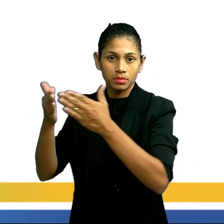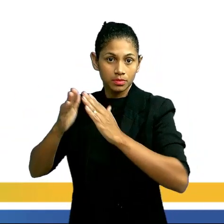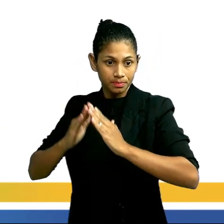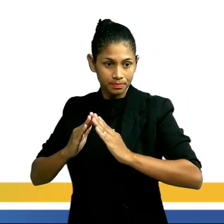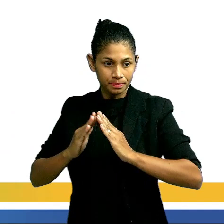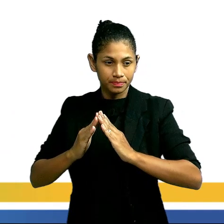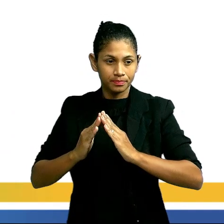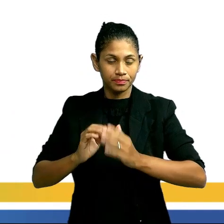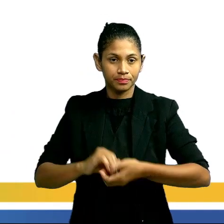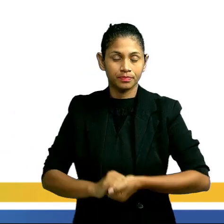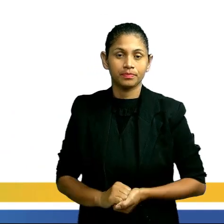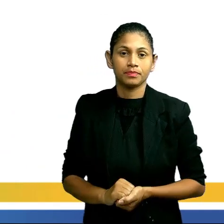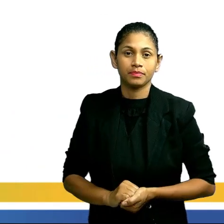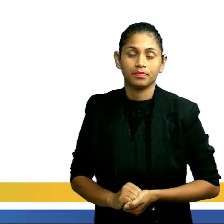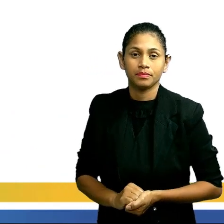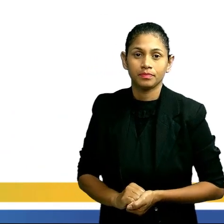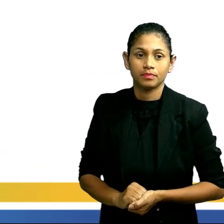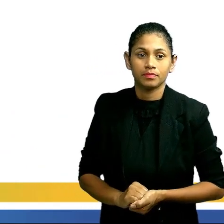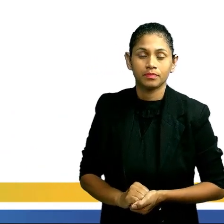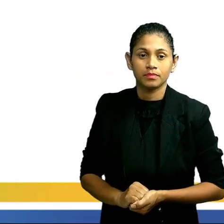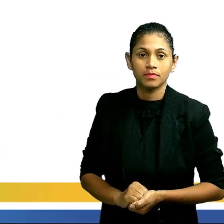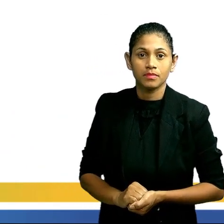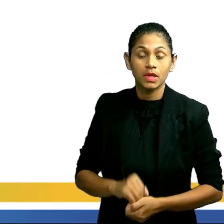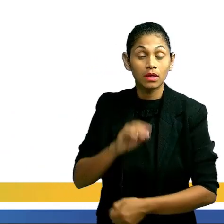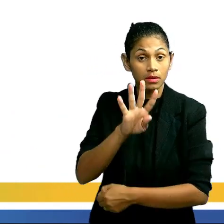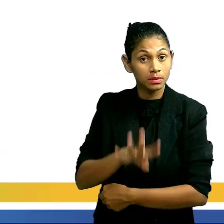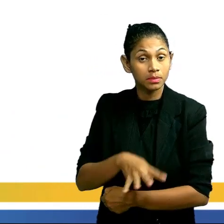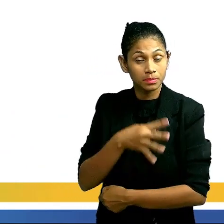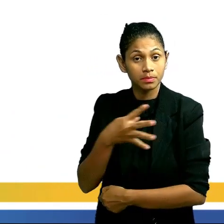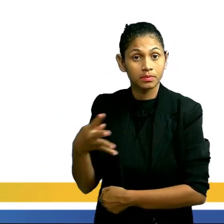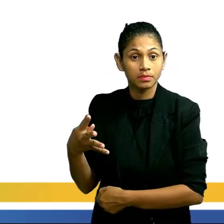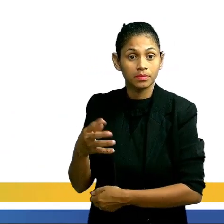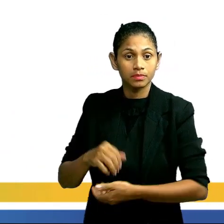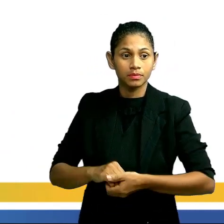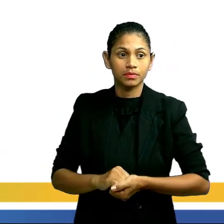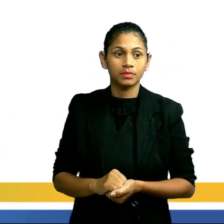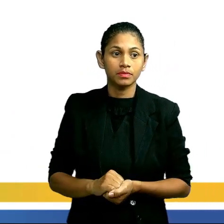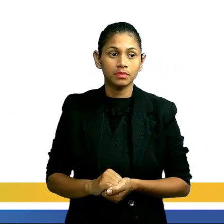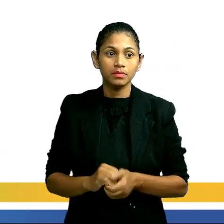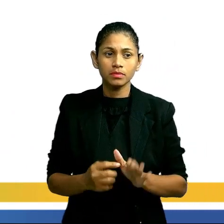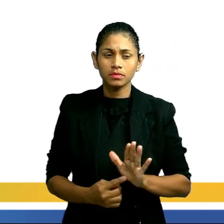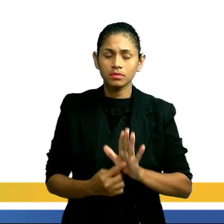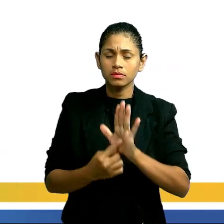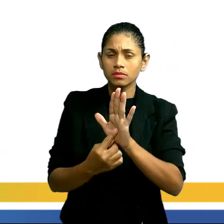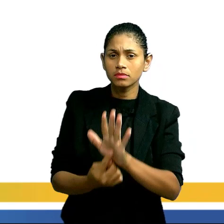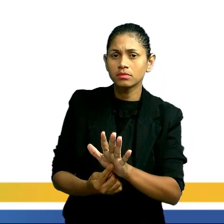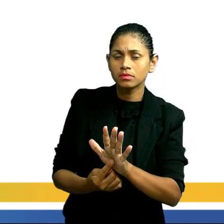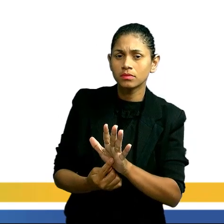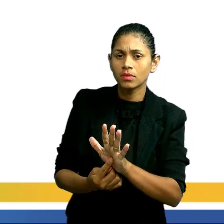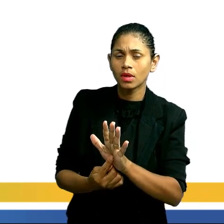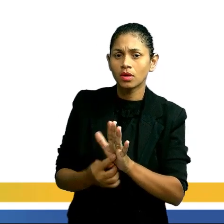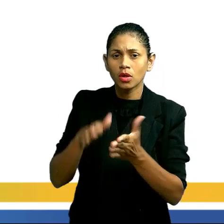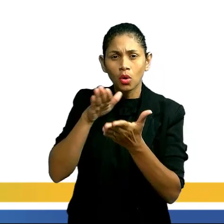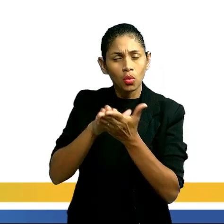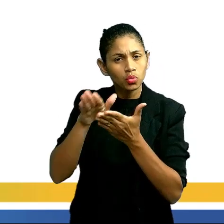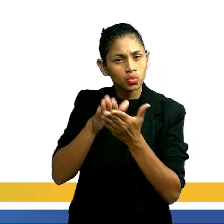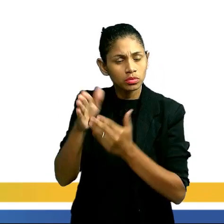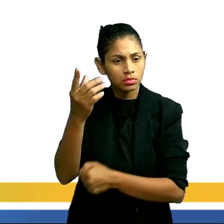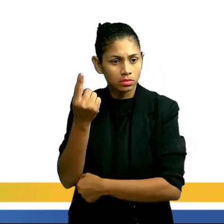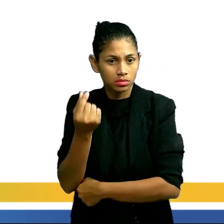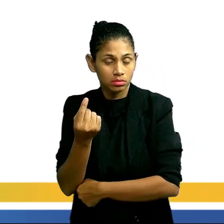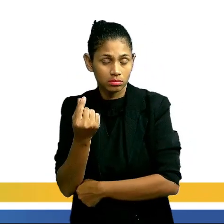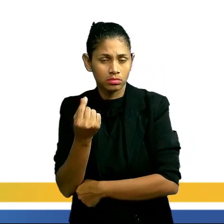3.500. Para planejar as despesas para o próximo ano, a coordenação precisa levar em conta um aumento de